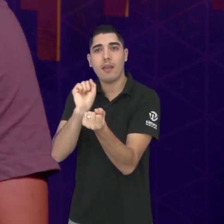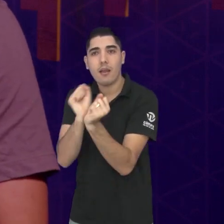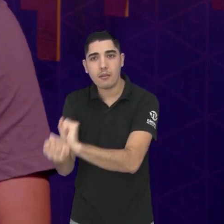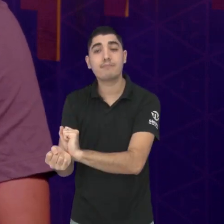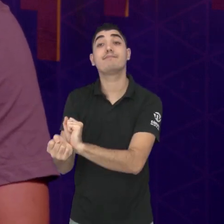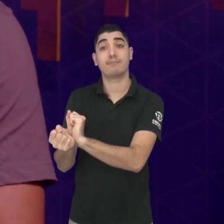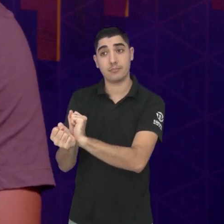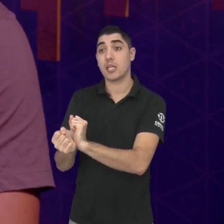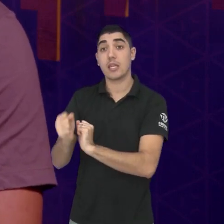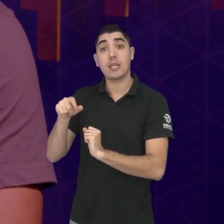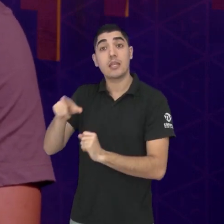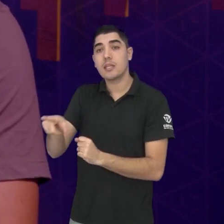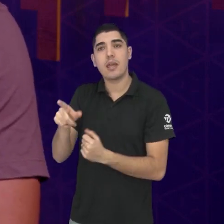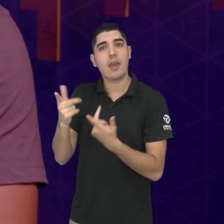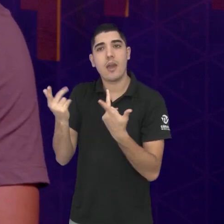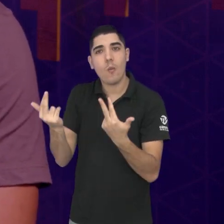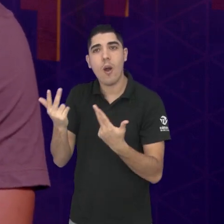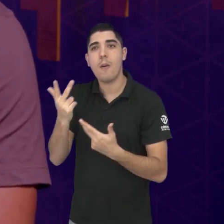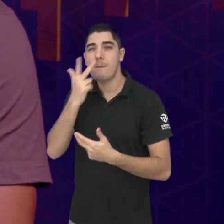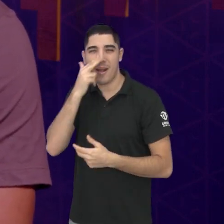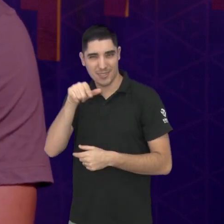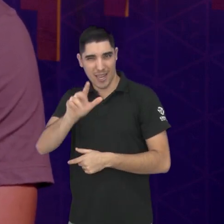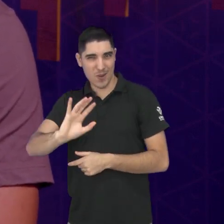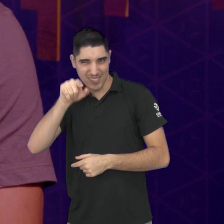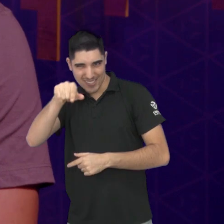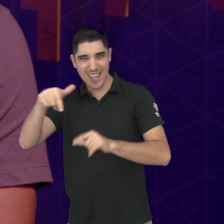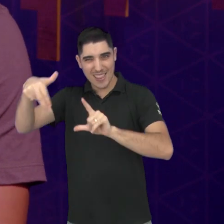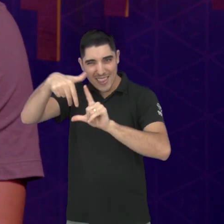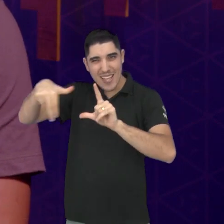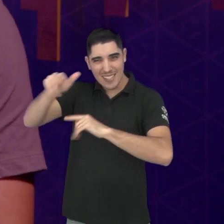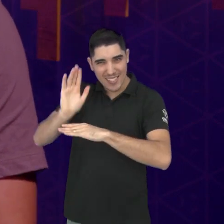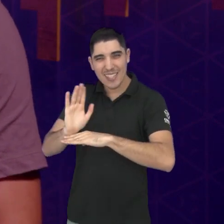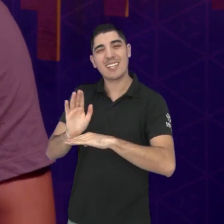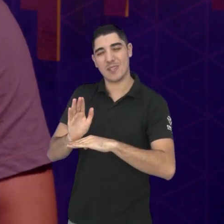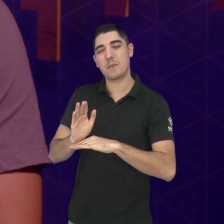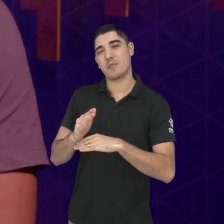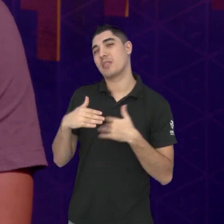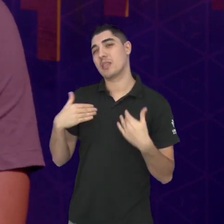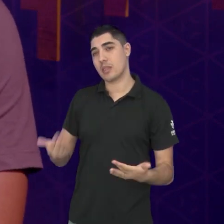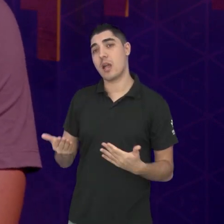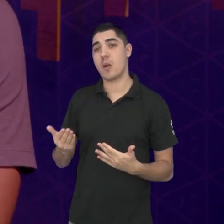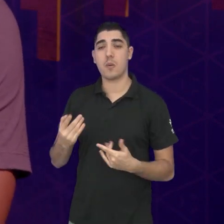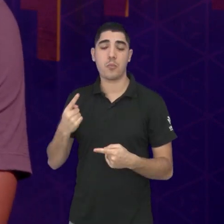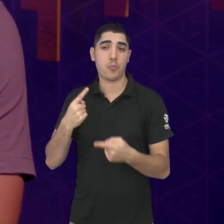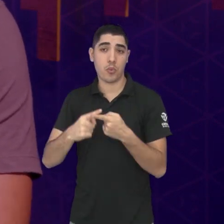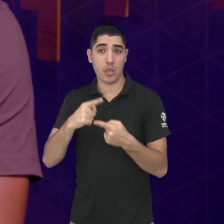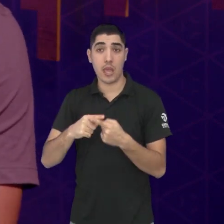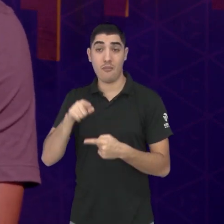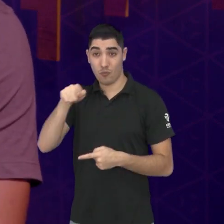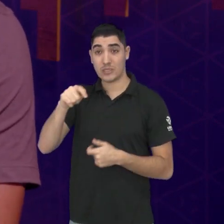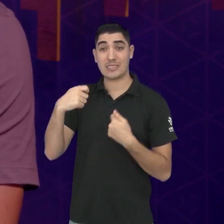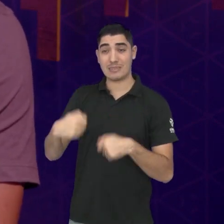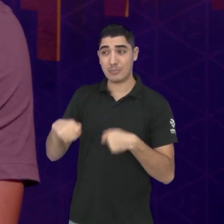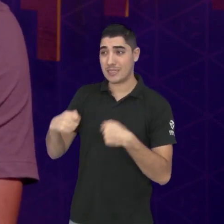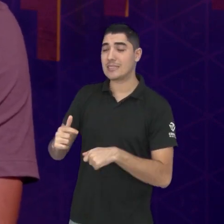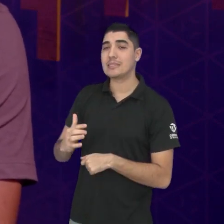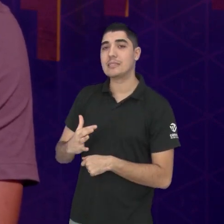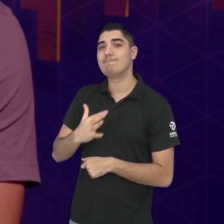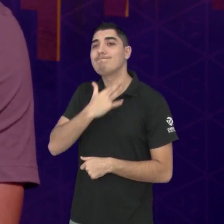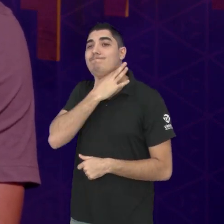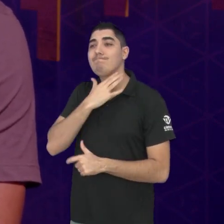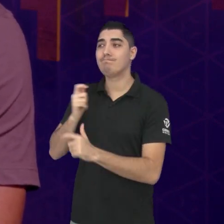situações muito parecidas ou iguais a que a Chihiro passou, né? Onde você tem uma dívida com